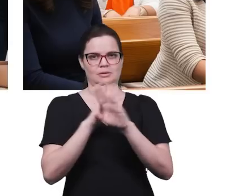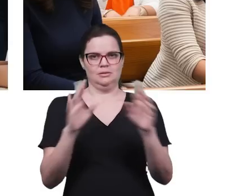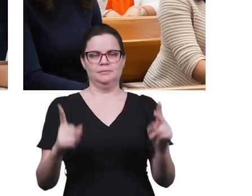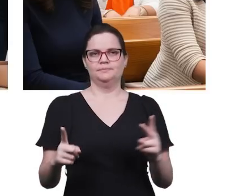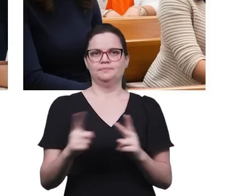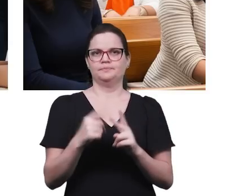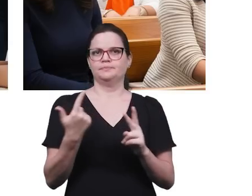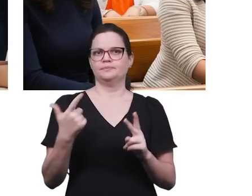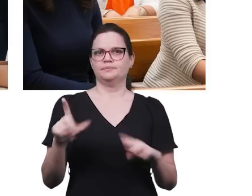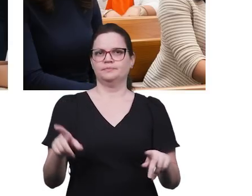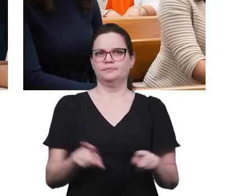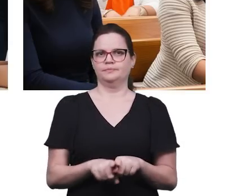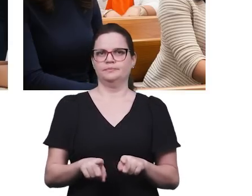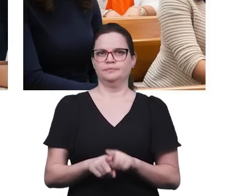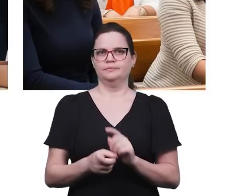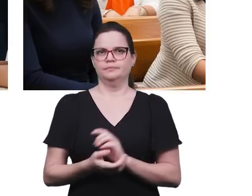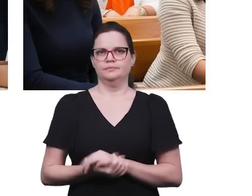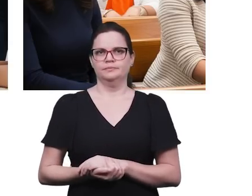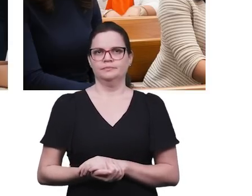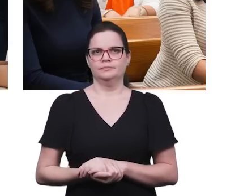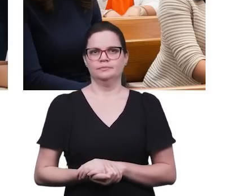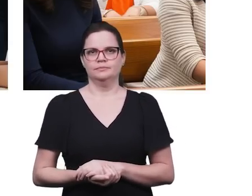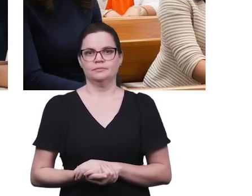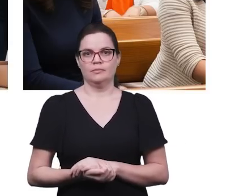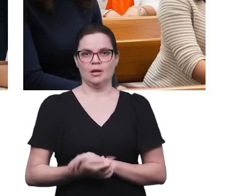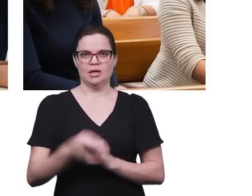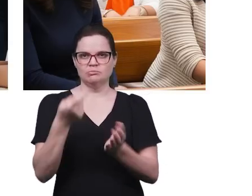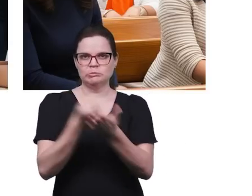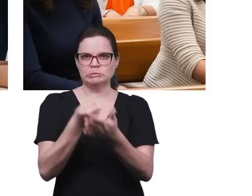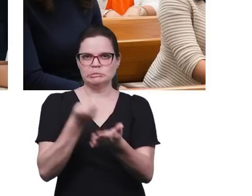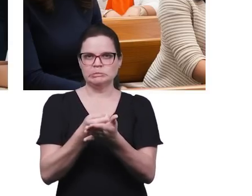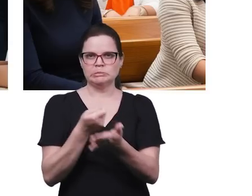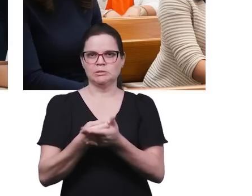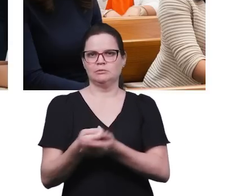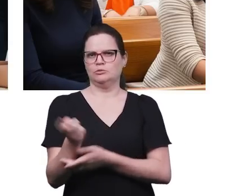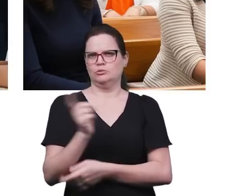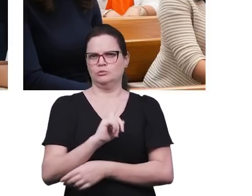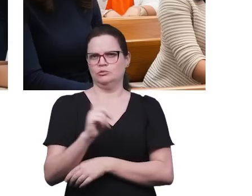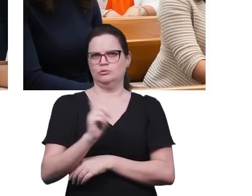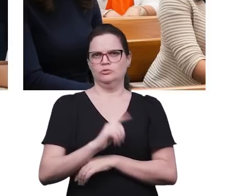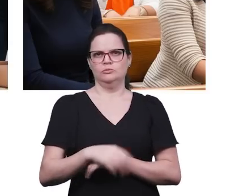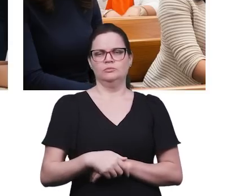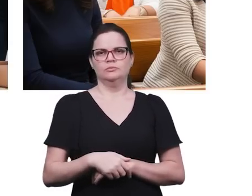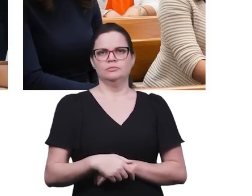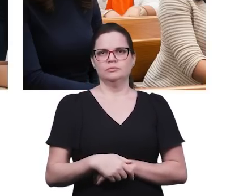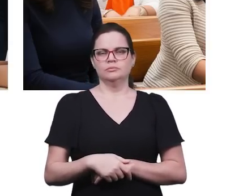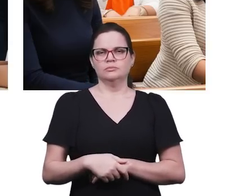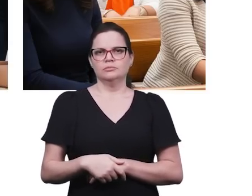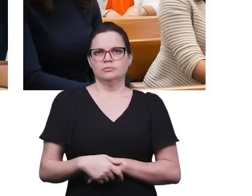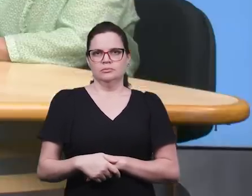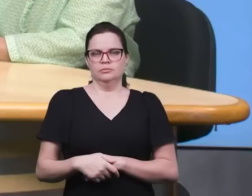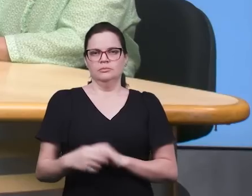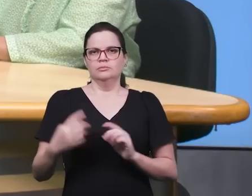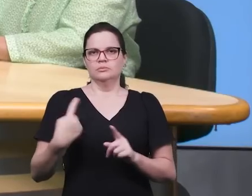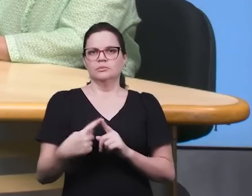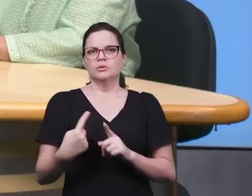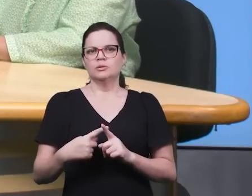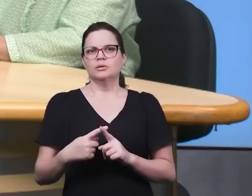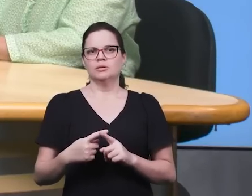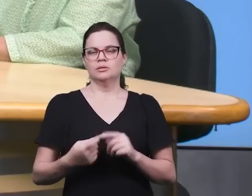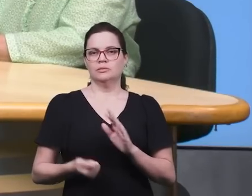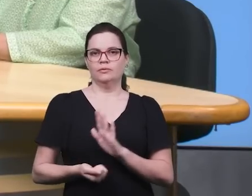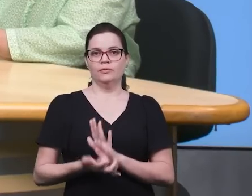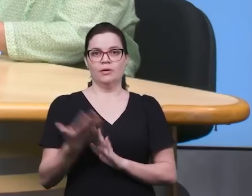também um outro passo, não seja exigente. Foi falado sobre isso. Por quê? Porque